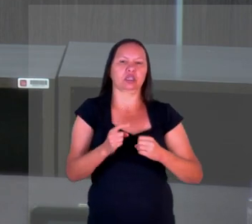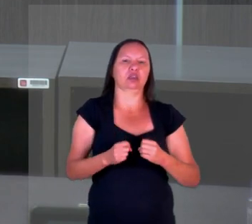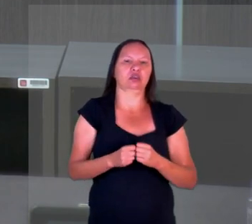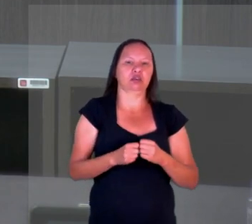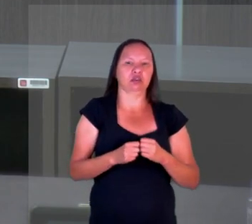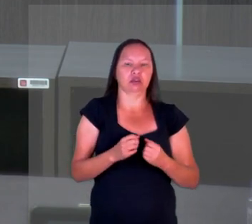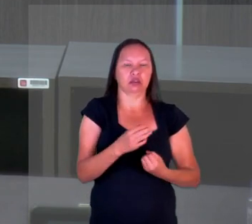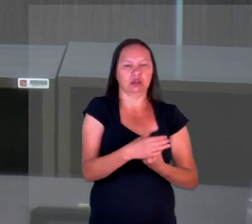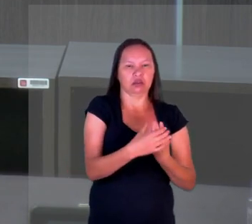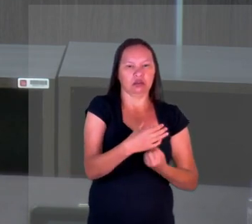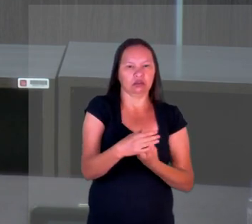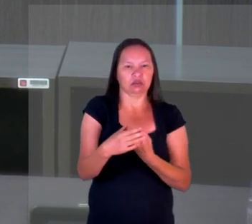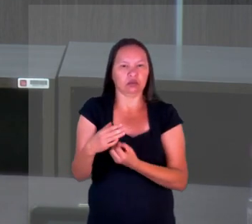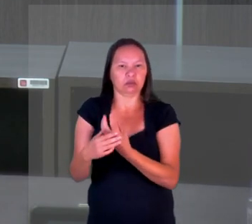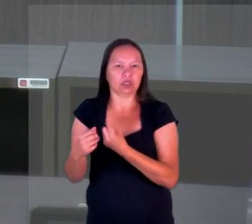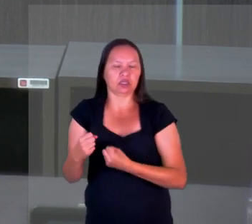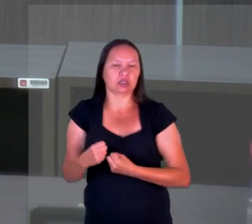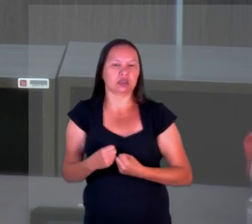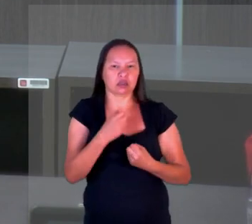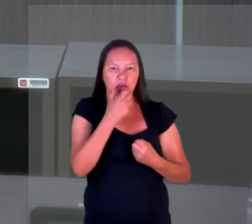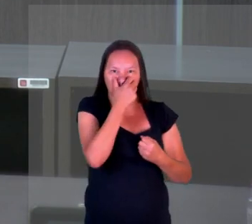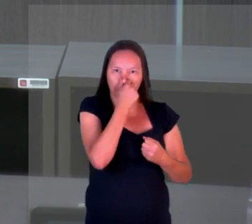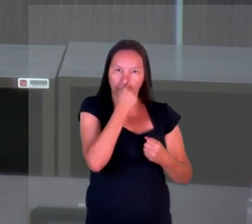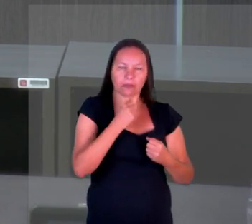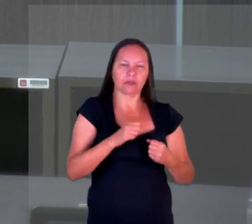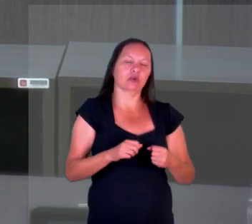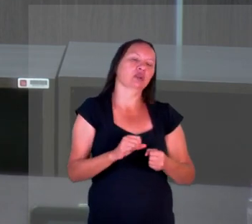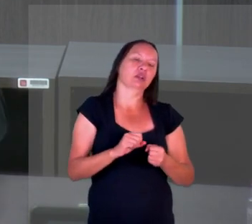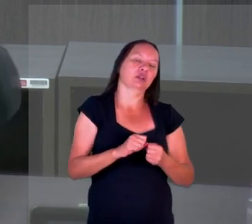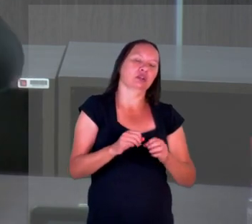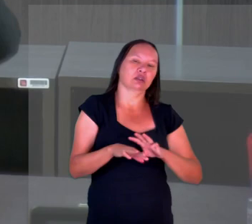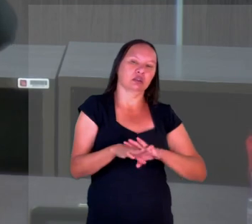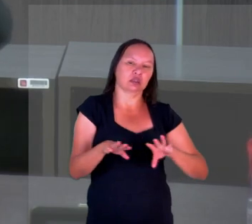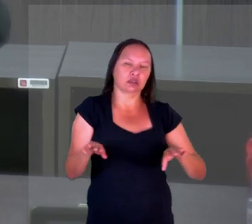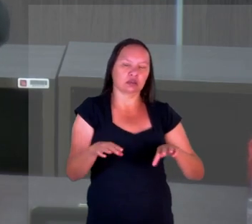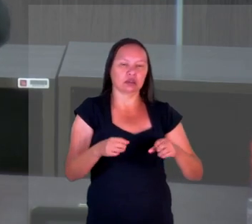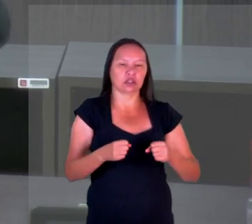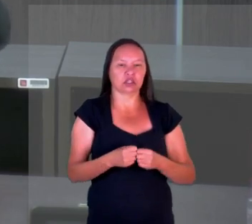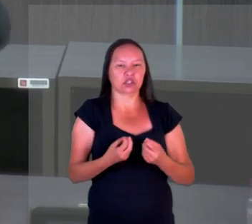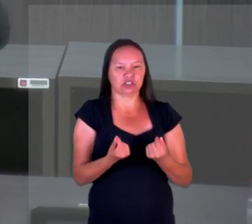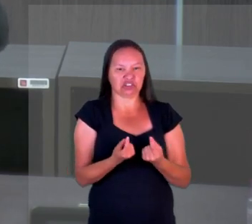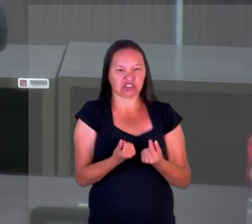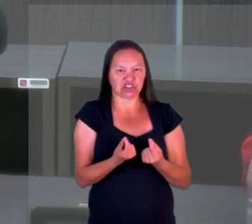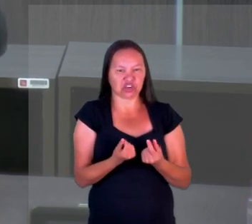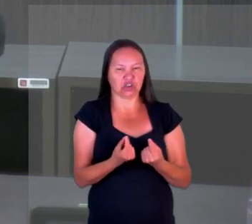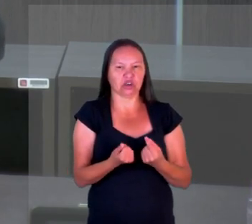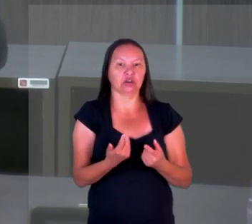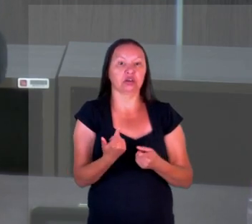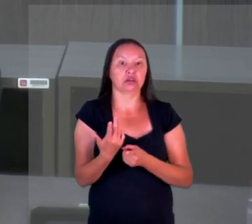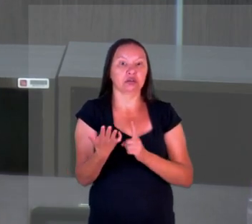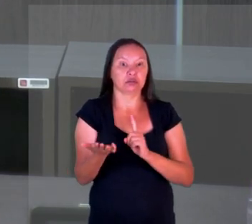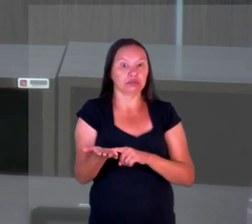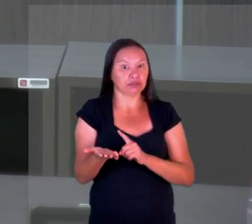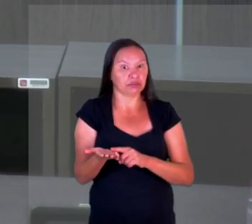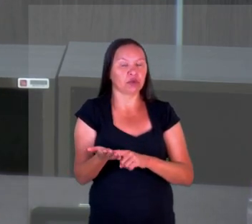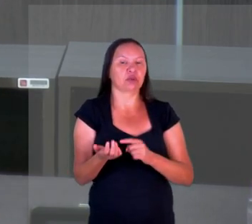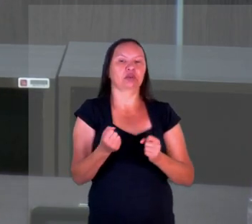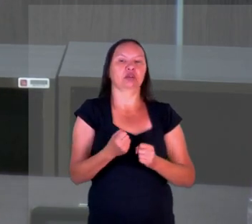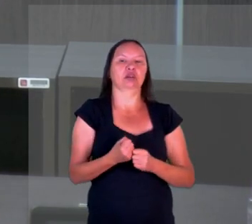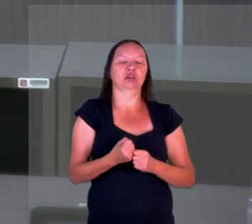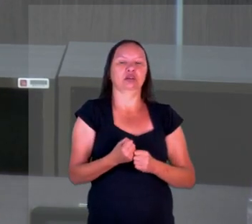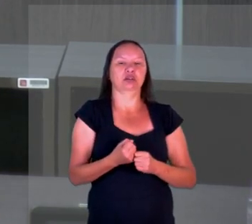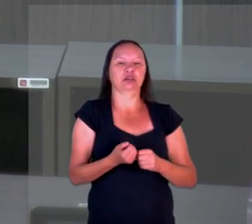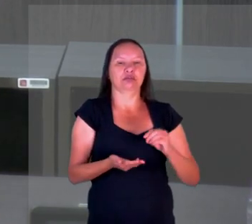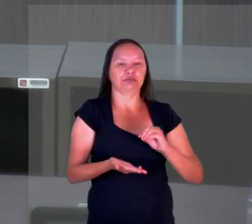formação de extratos que nos distancia uma concentração extremada de renda nas mãos de de alguns poucos e a